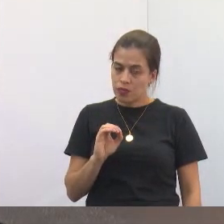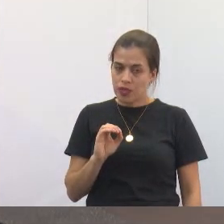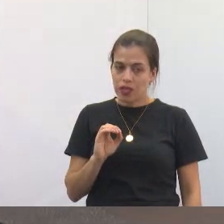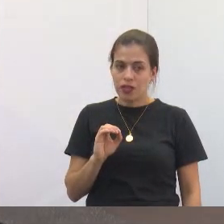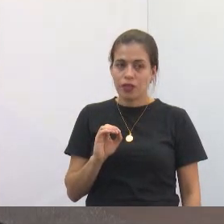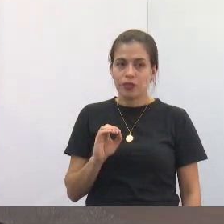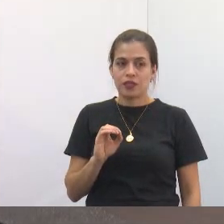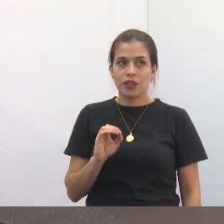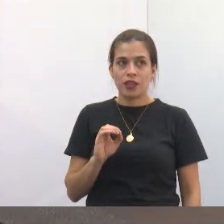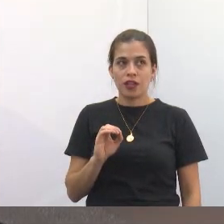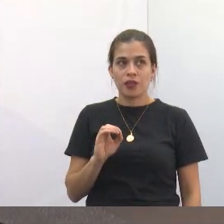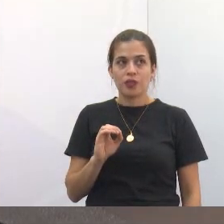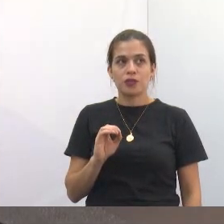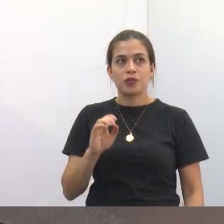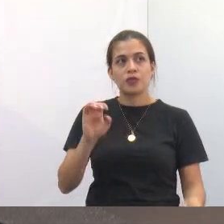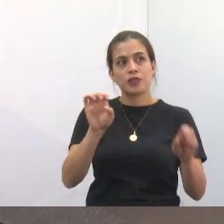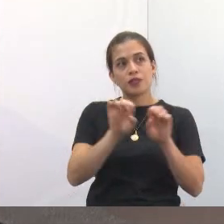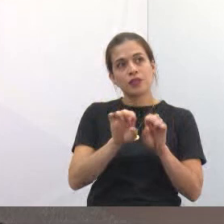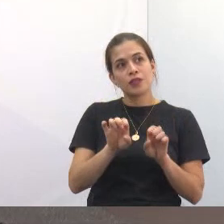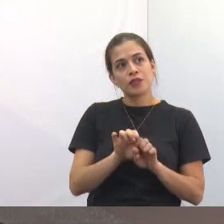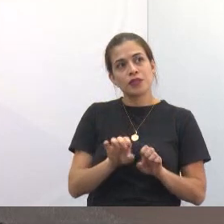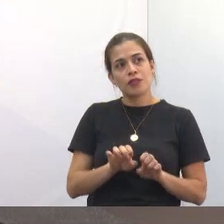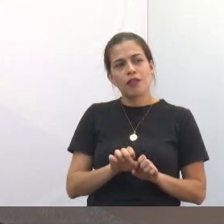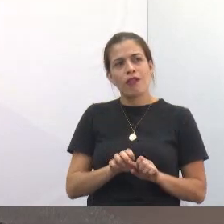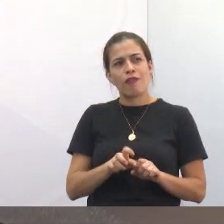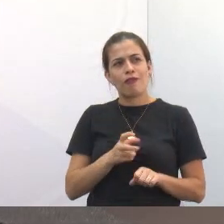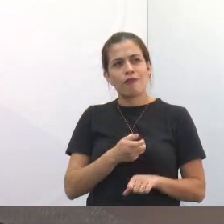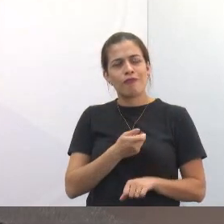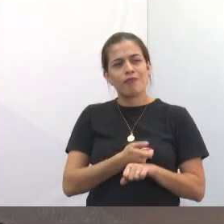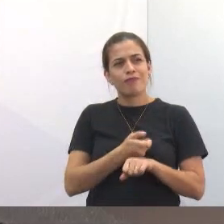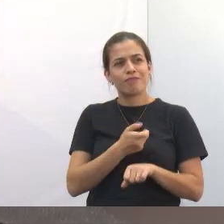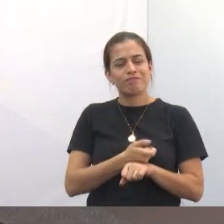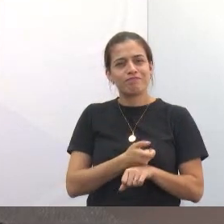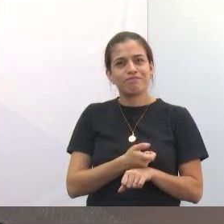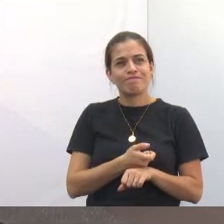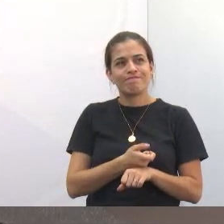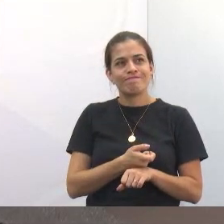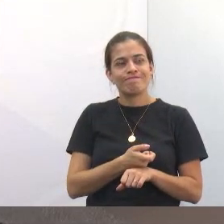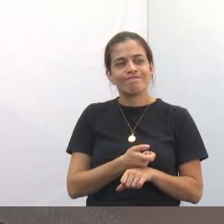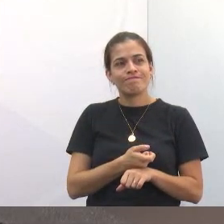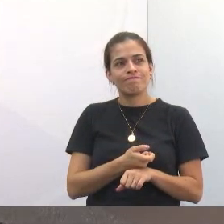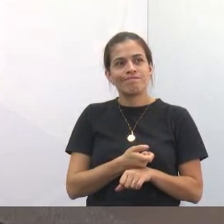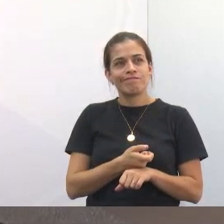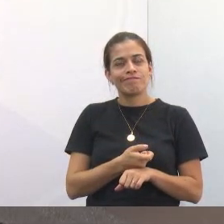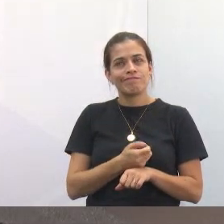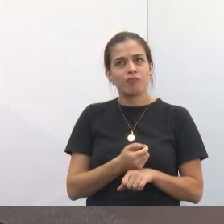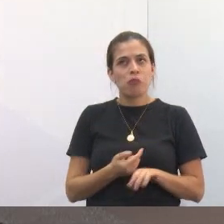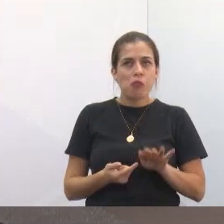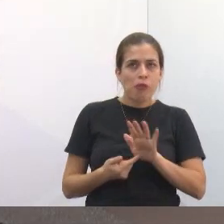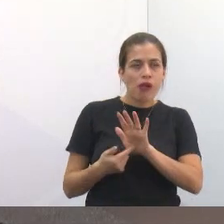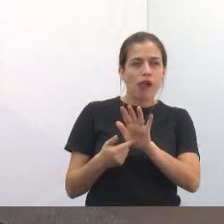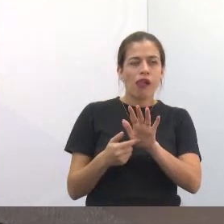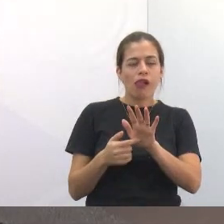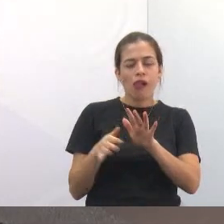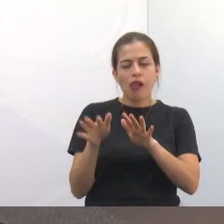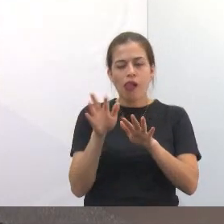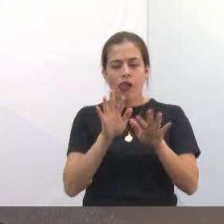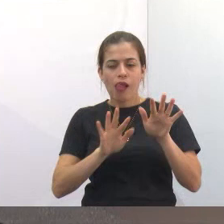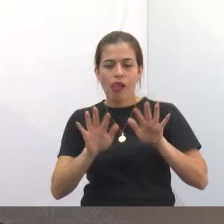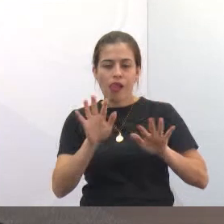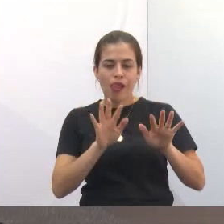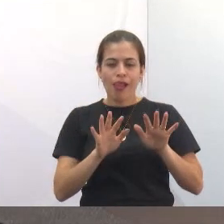panitável, estrutura de alta resistência e corrosão, proporcionando assim um visual rústico e